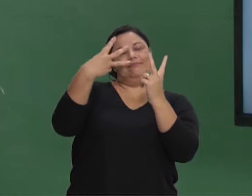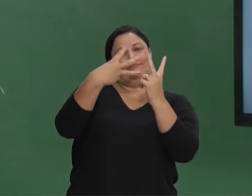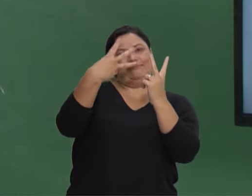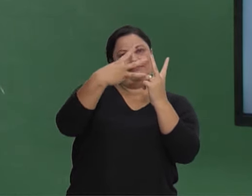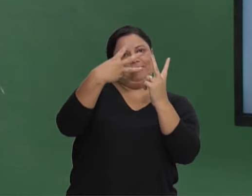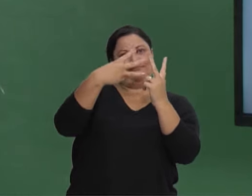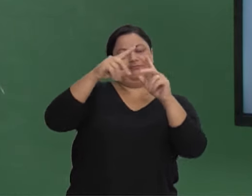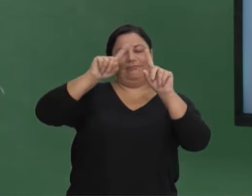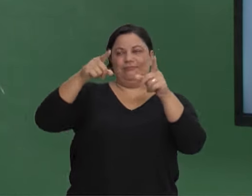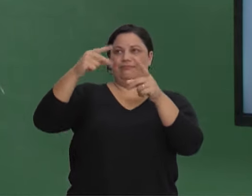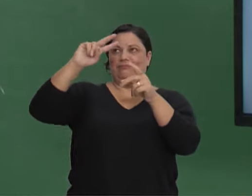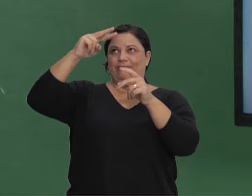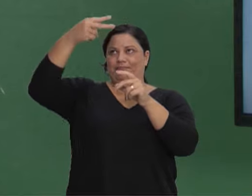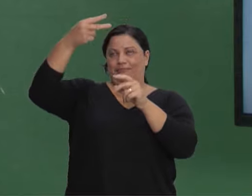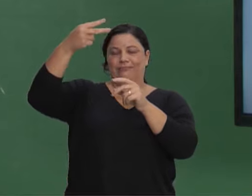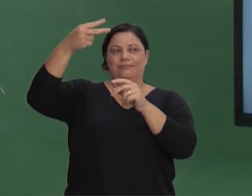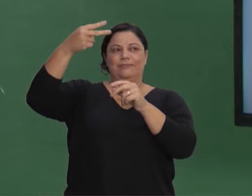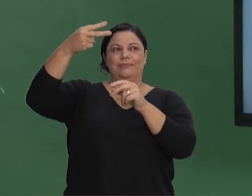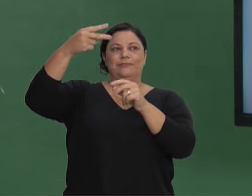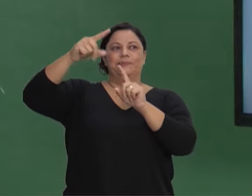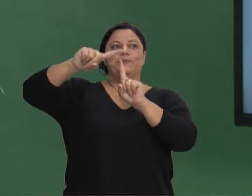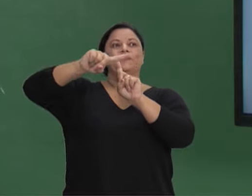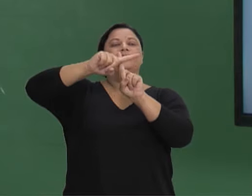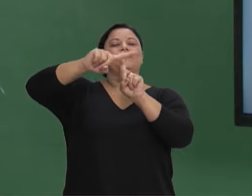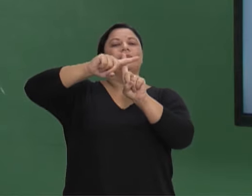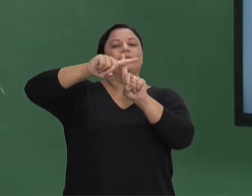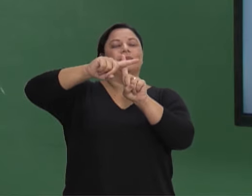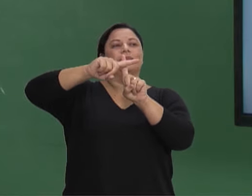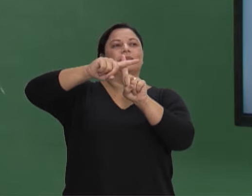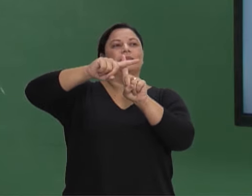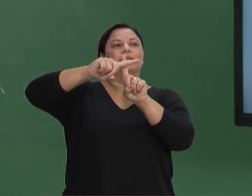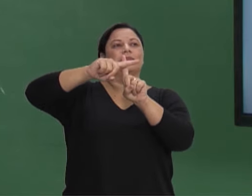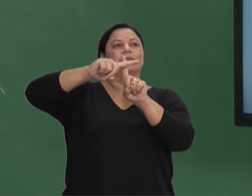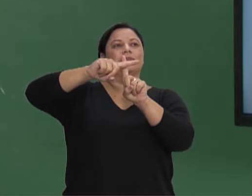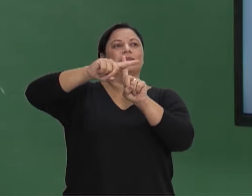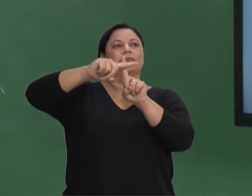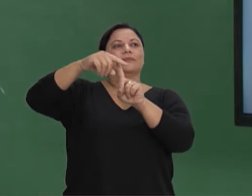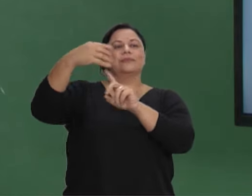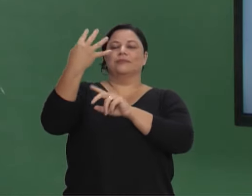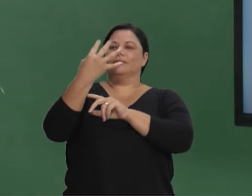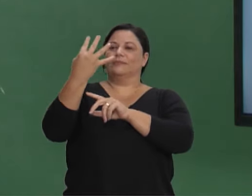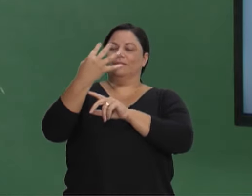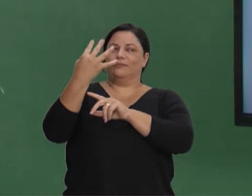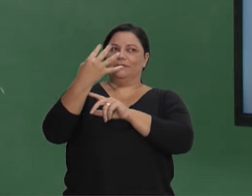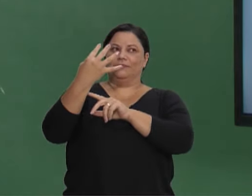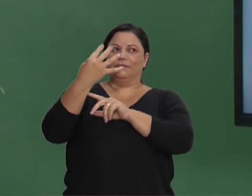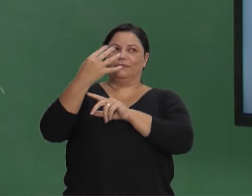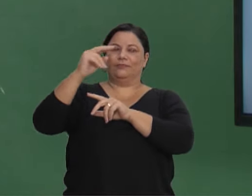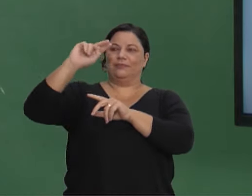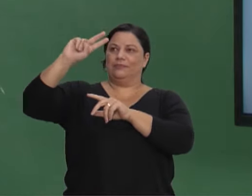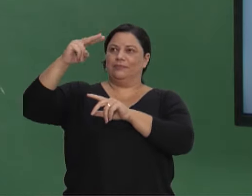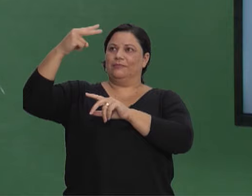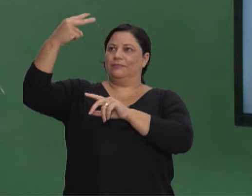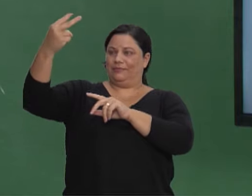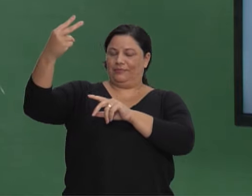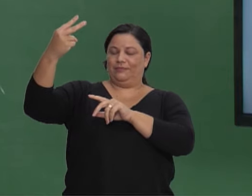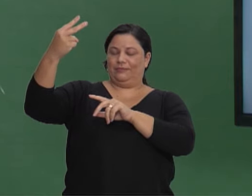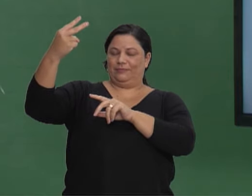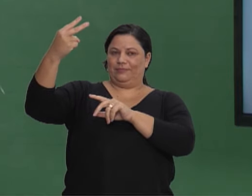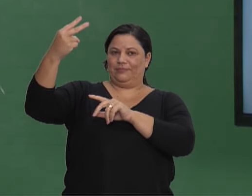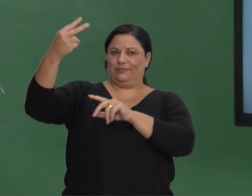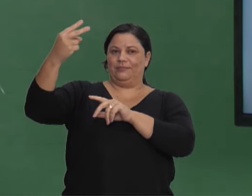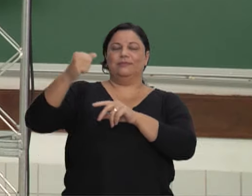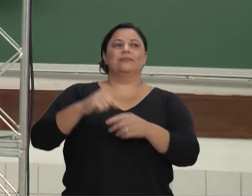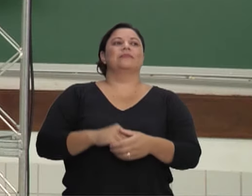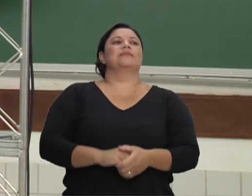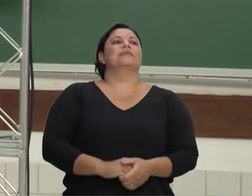quadrado mais 4 ao quadrado. A, que é 3, e B, que é